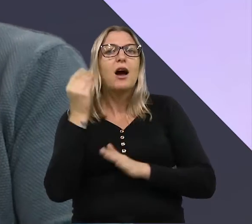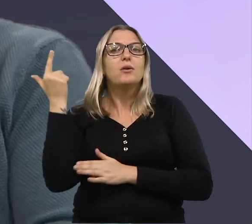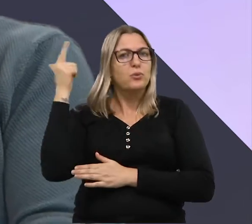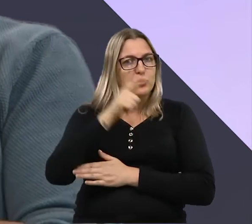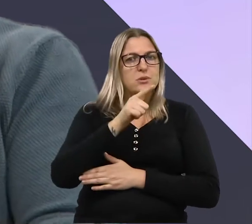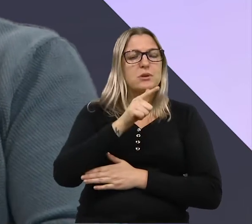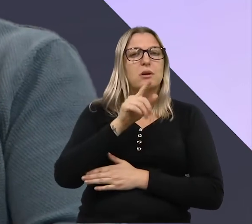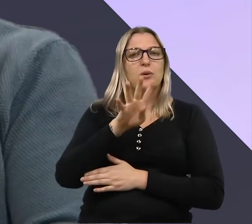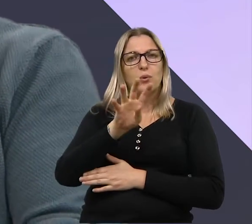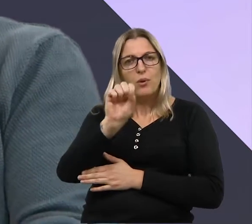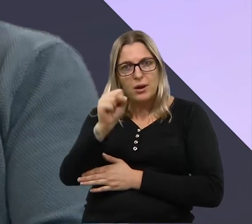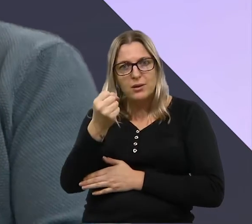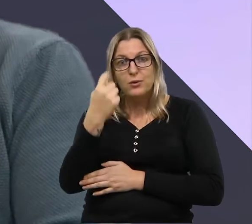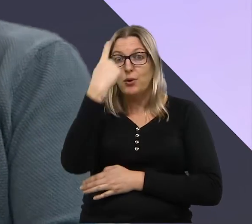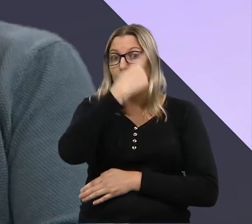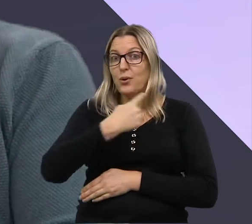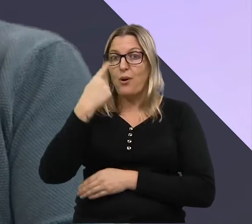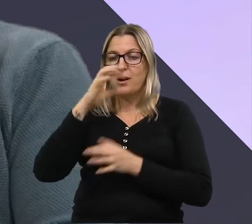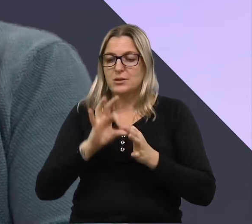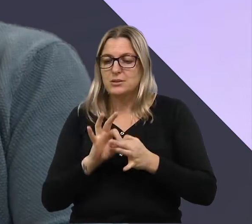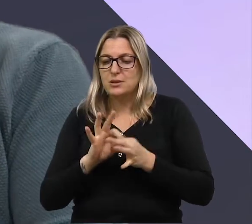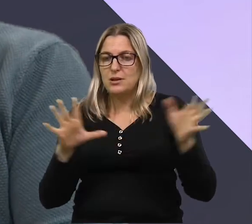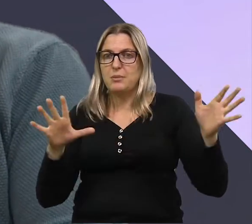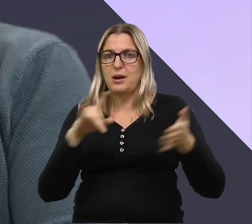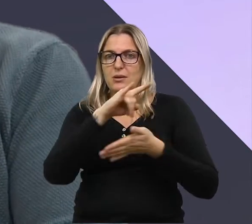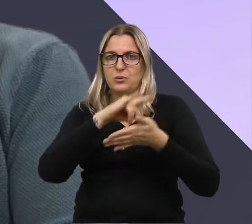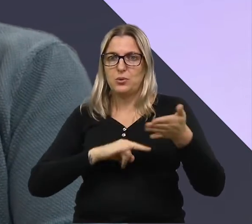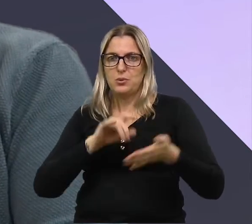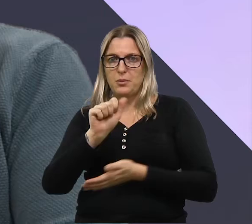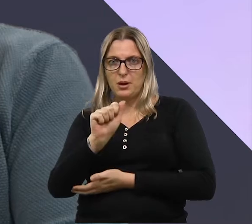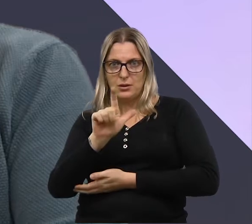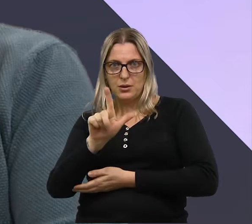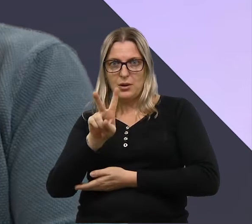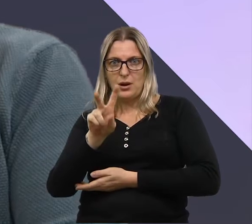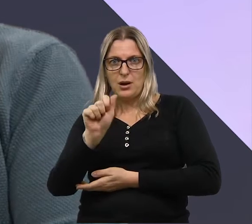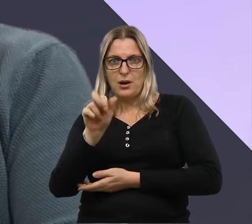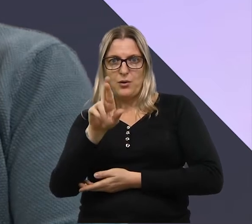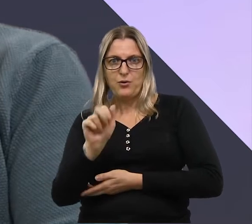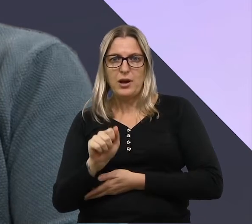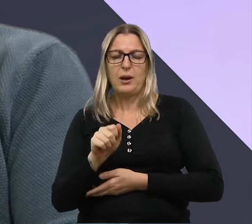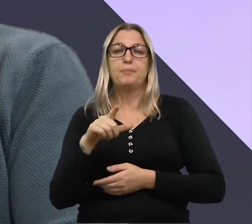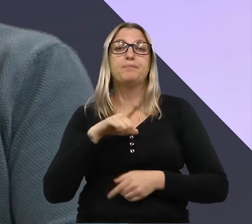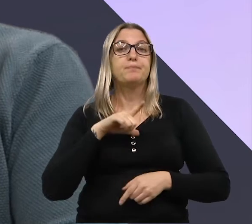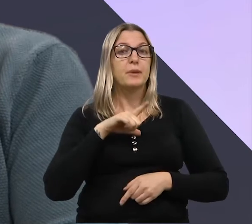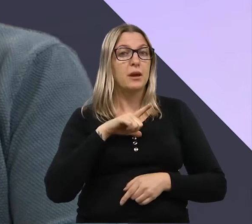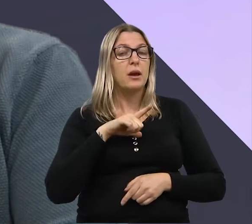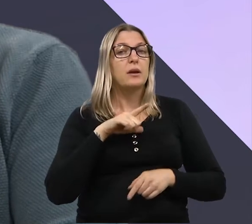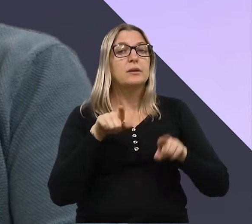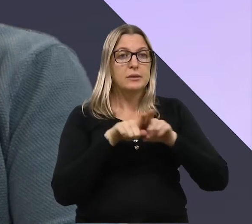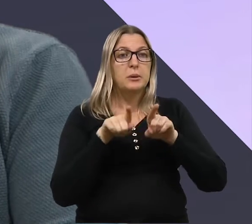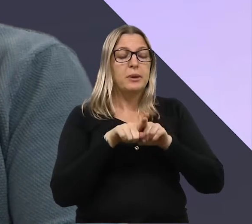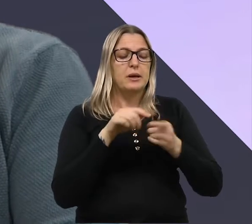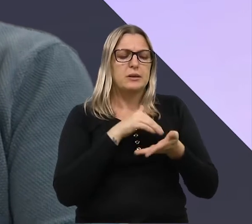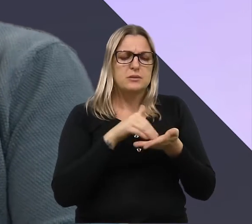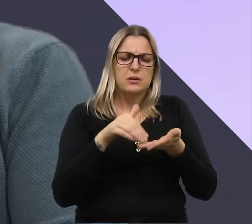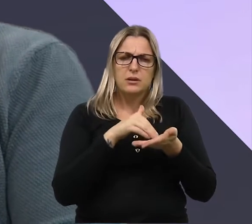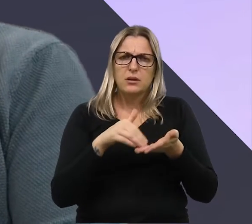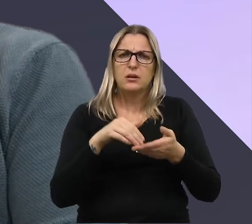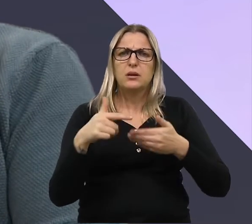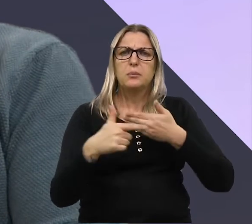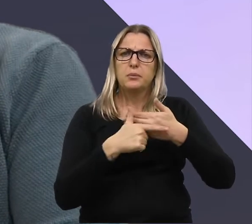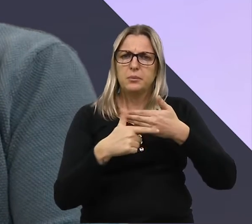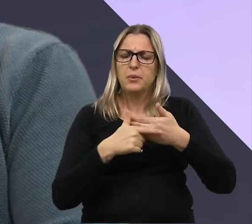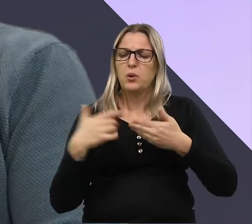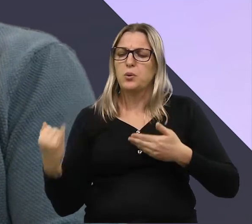e vamos conseguir isso é uma afirmação o outro ponto também que eu acho que a secretaria tem um papel importante quer fazer uma companhamento